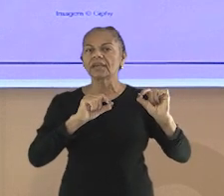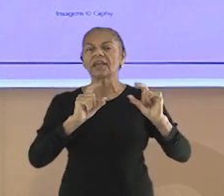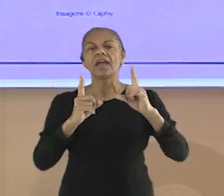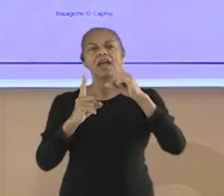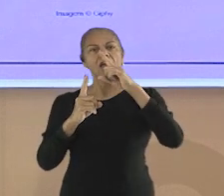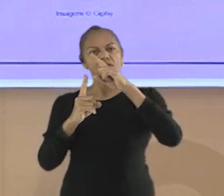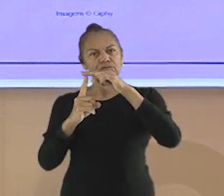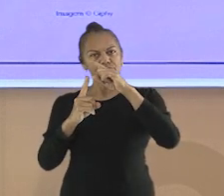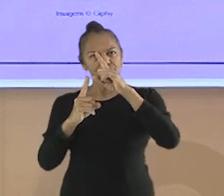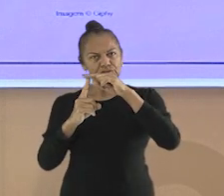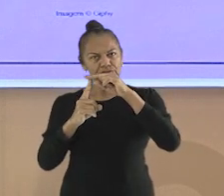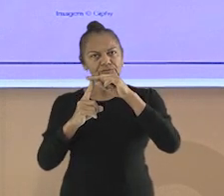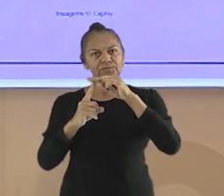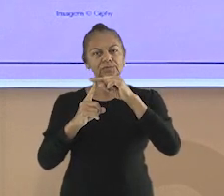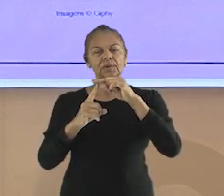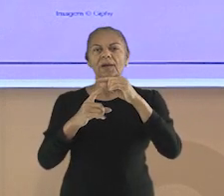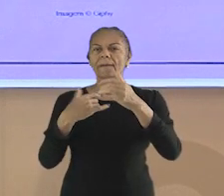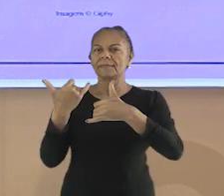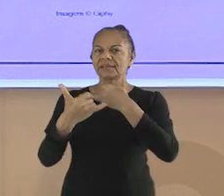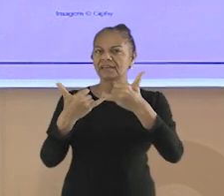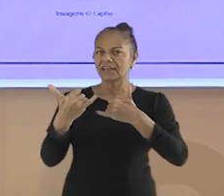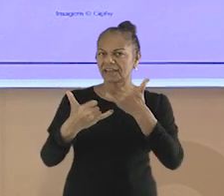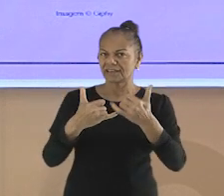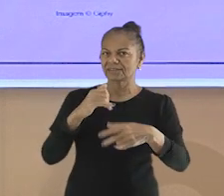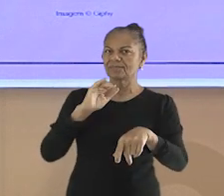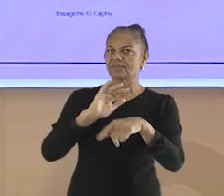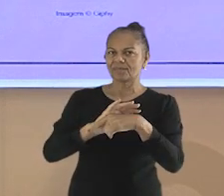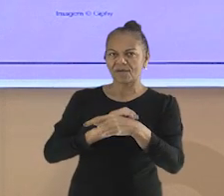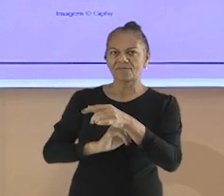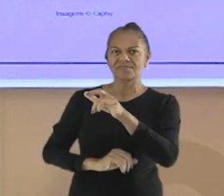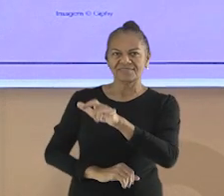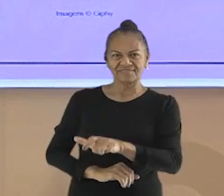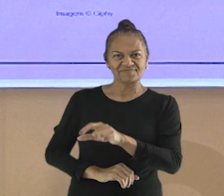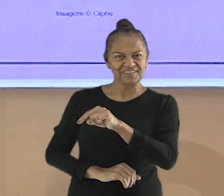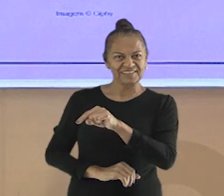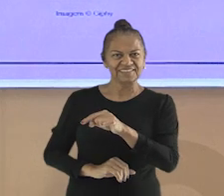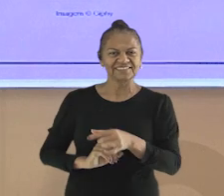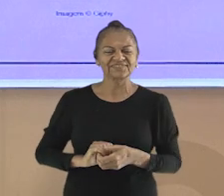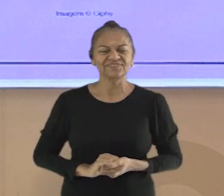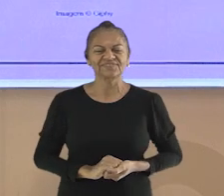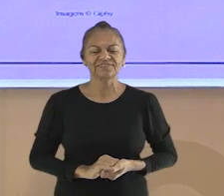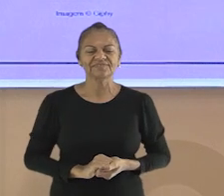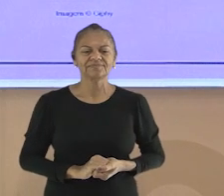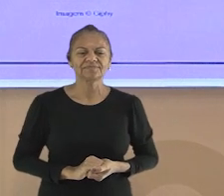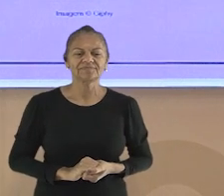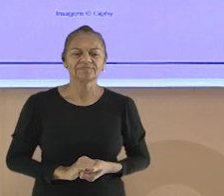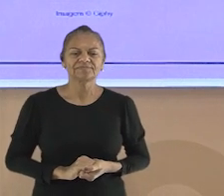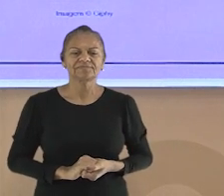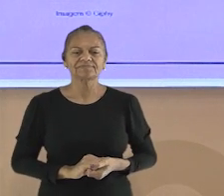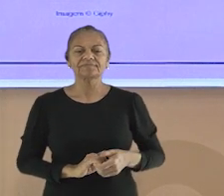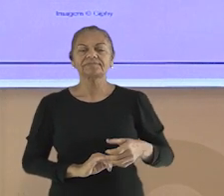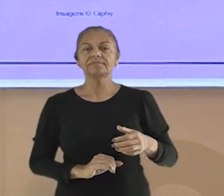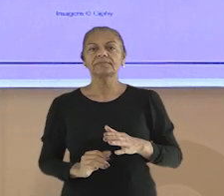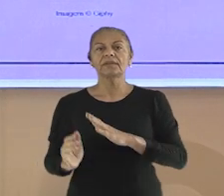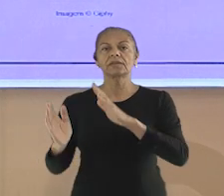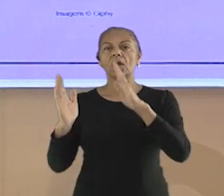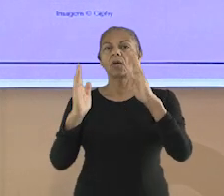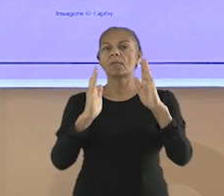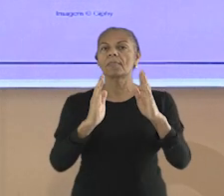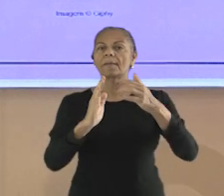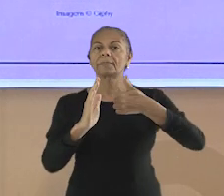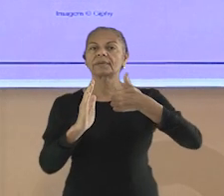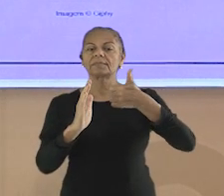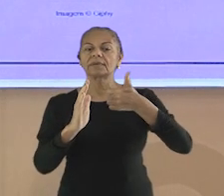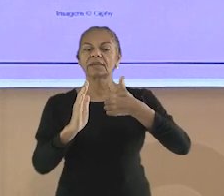tabela são os tipos de brinquedo de Pedrinho. Assim como precisamos identificar a informação que será colocada em